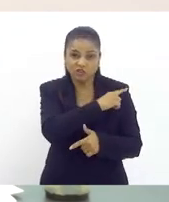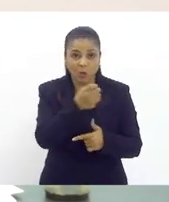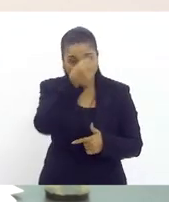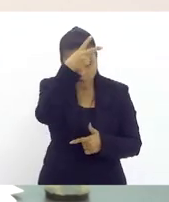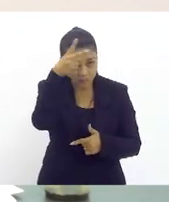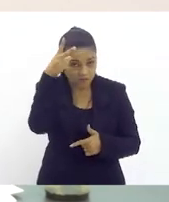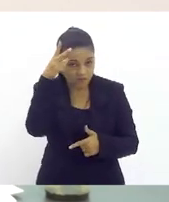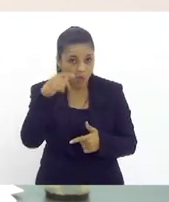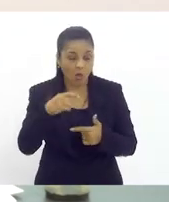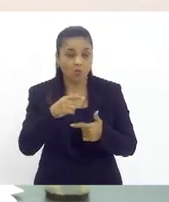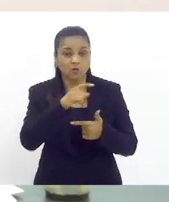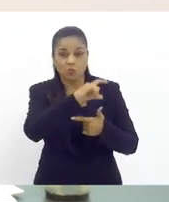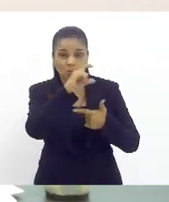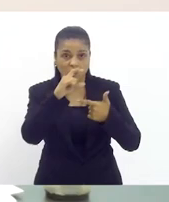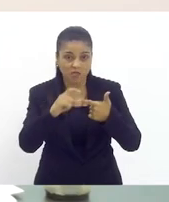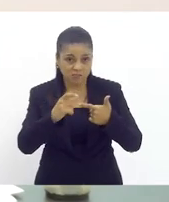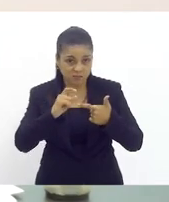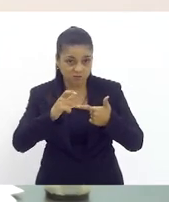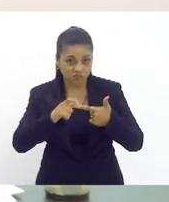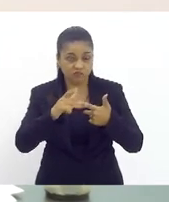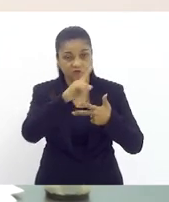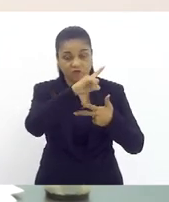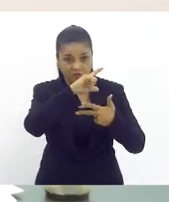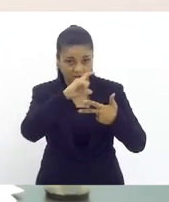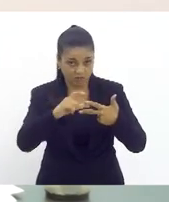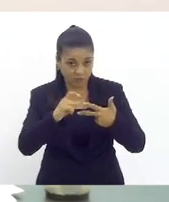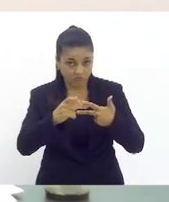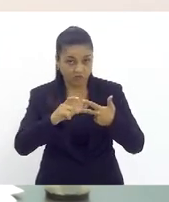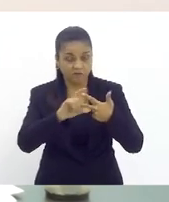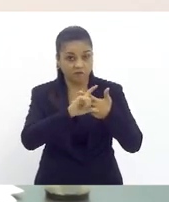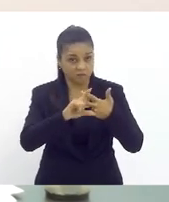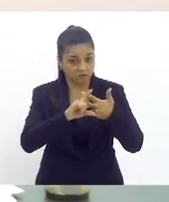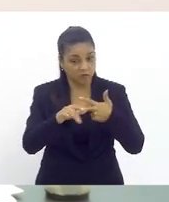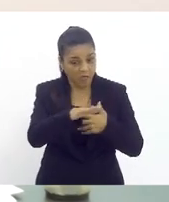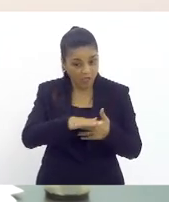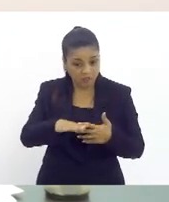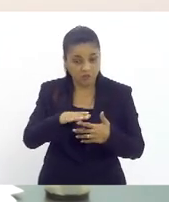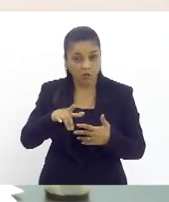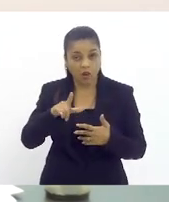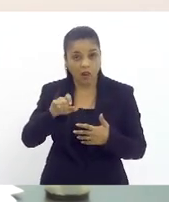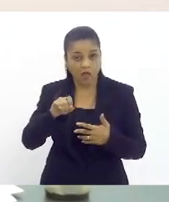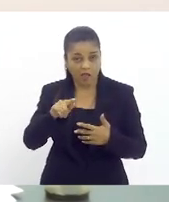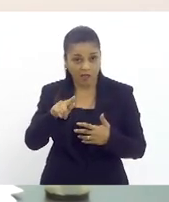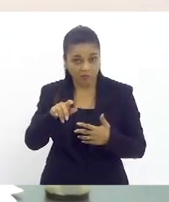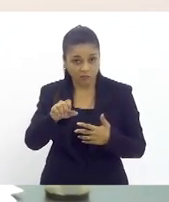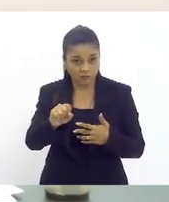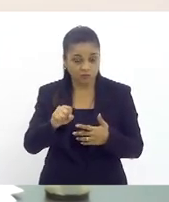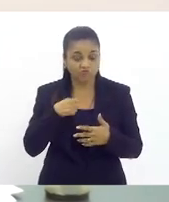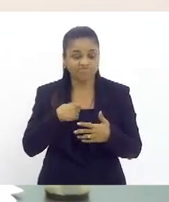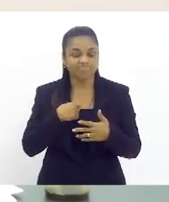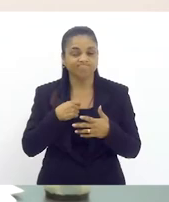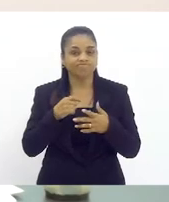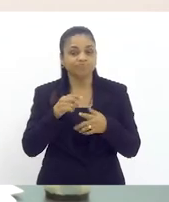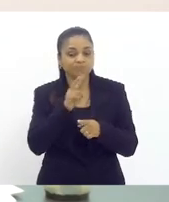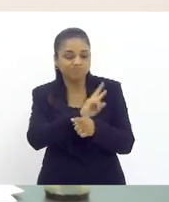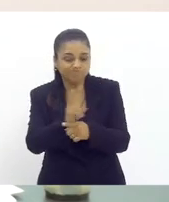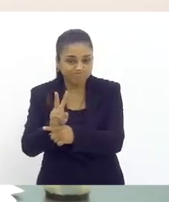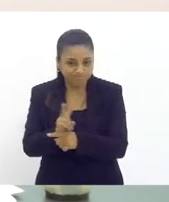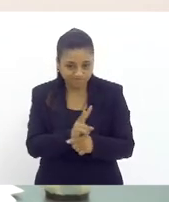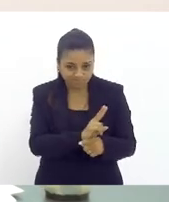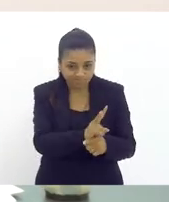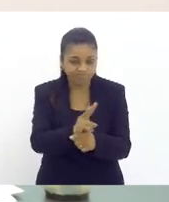tanto no Executivo quanto legislativo pelo menos falando de região dos lagos uma cultura conservacionista então eu